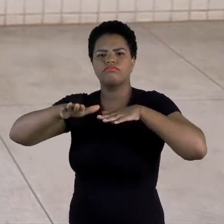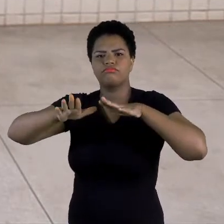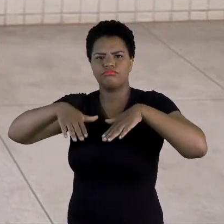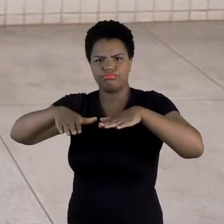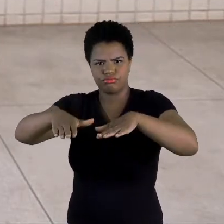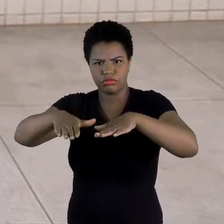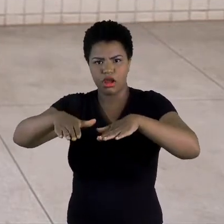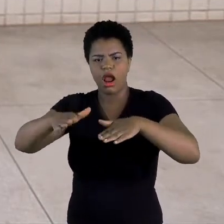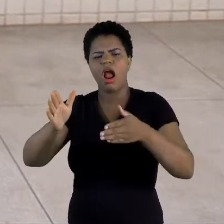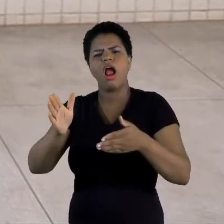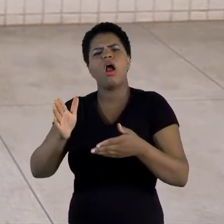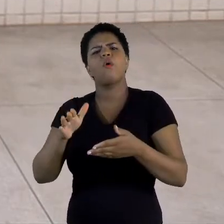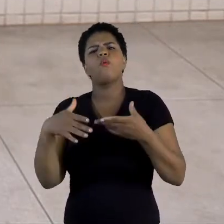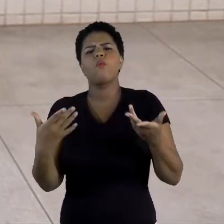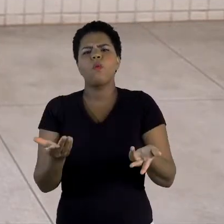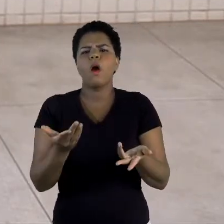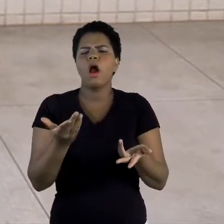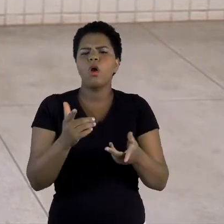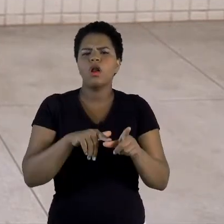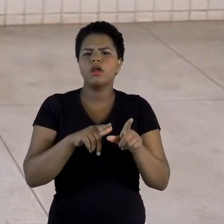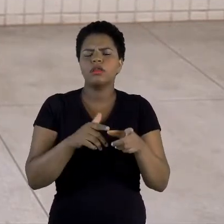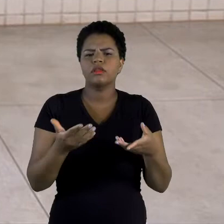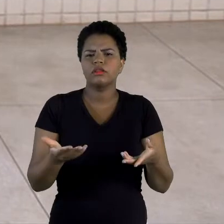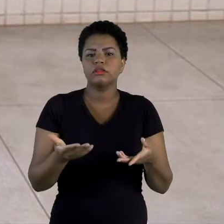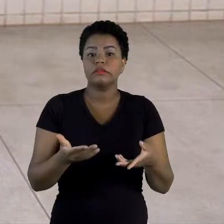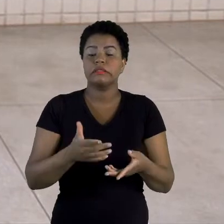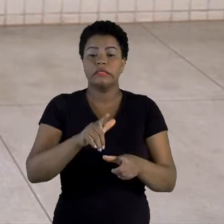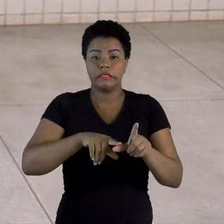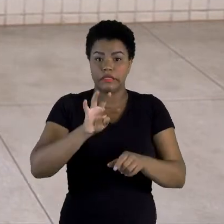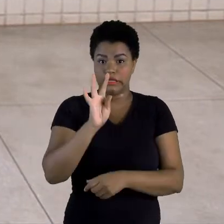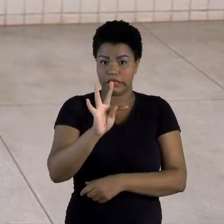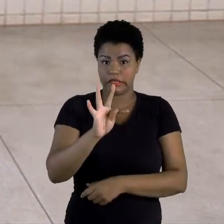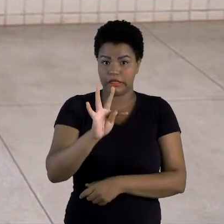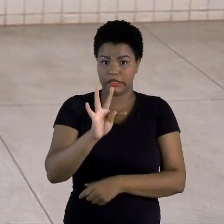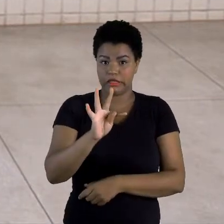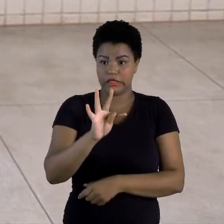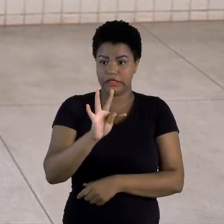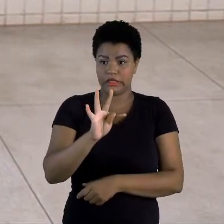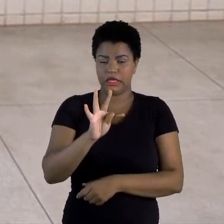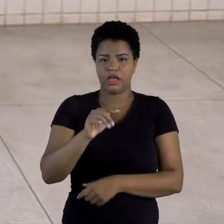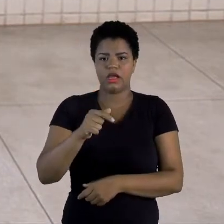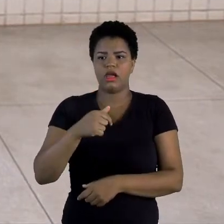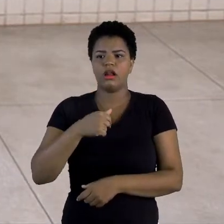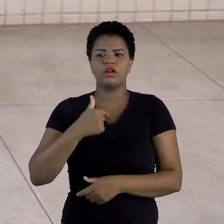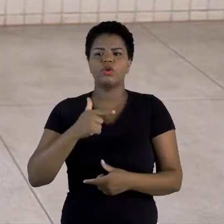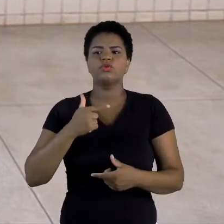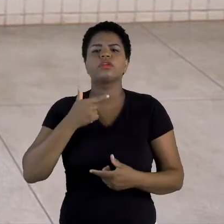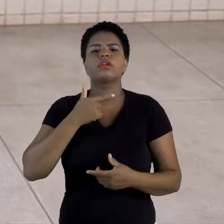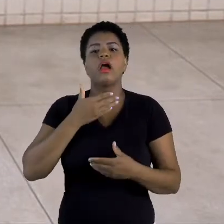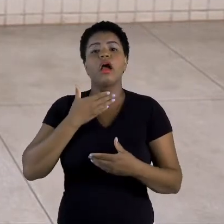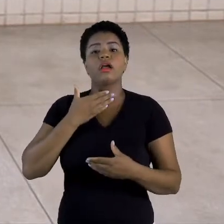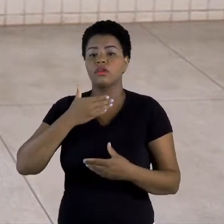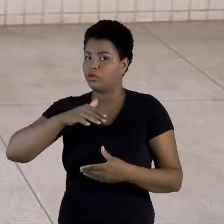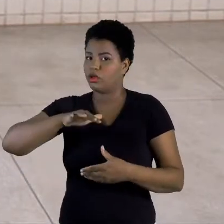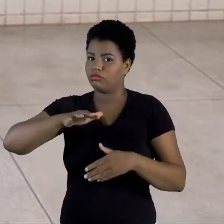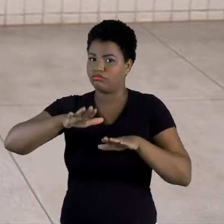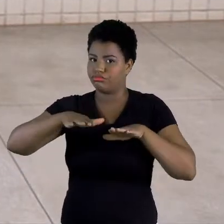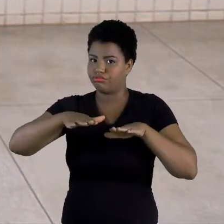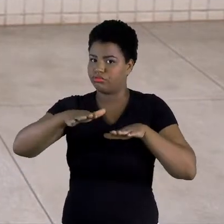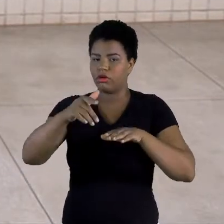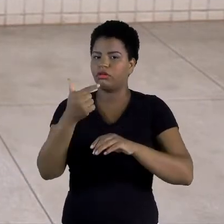professora? A letra T, quando eu pronuncio, ela não traz vibração aqui, ó. Vamos testar comigo? Coloca